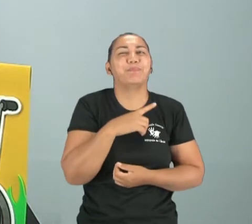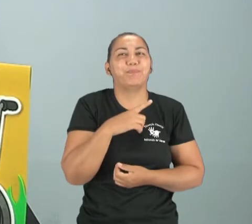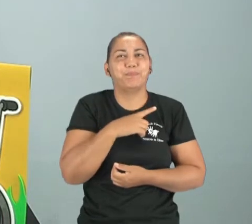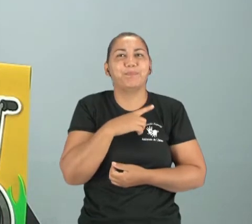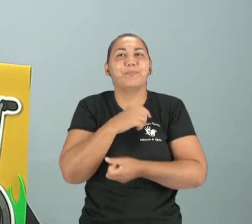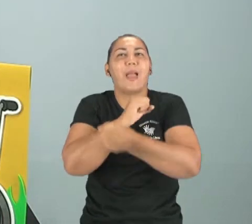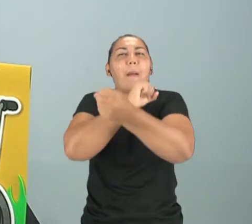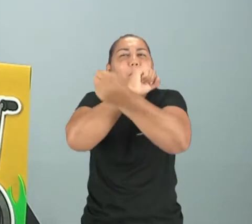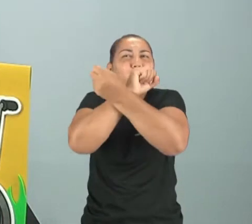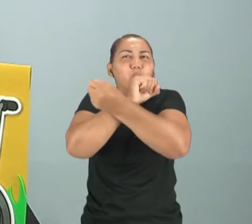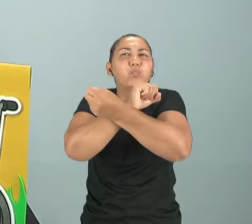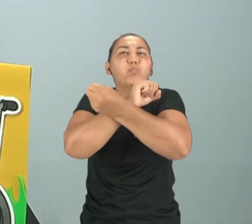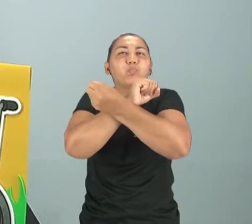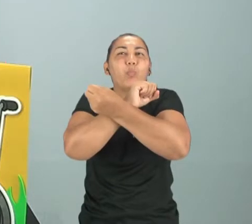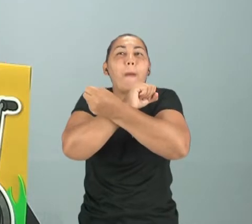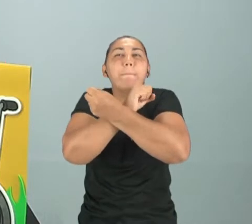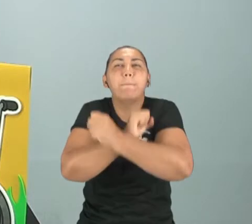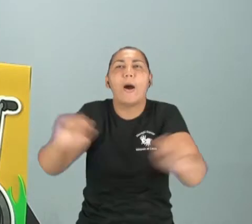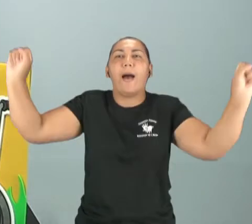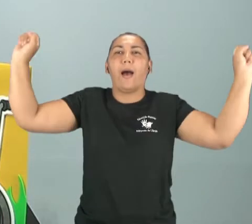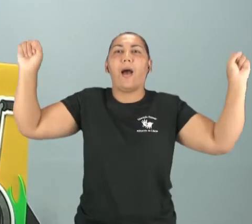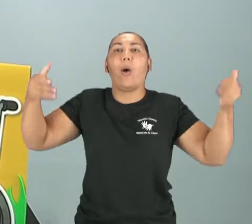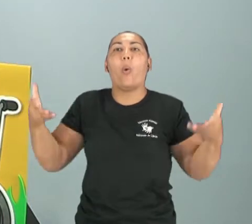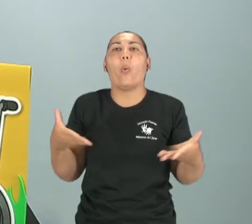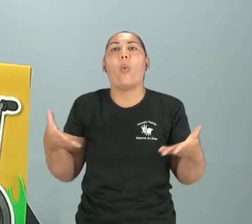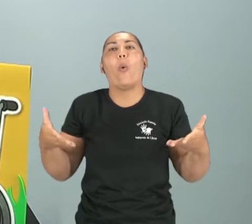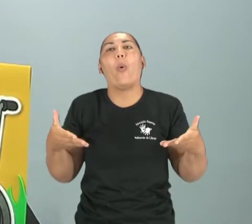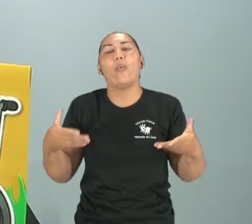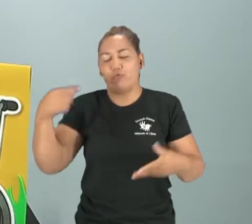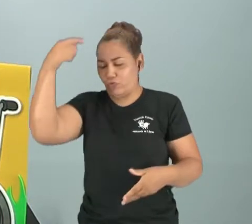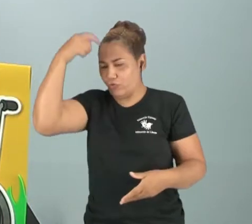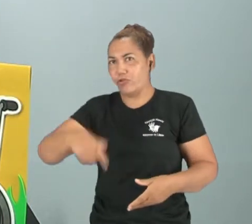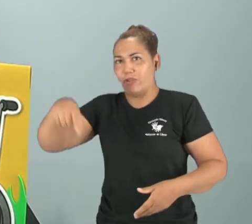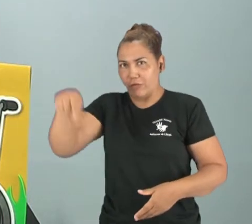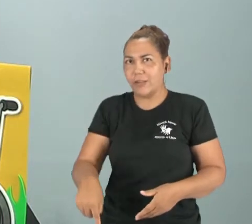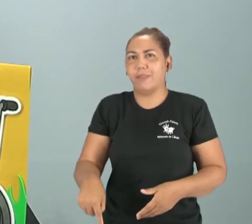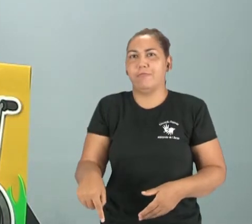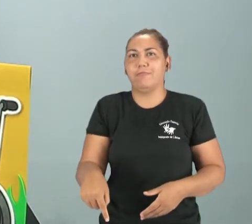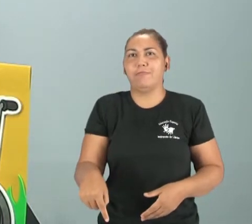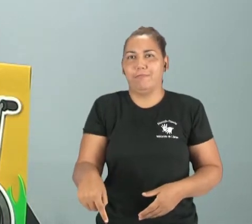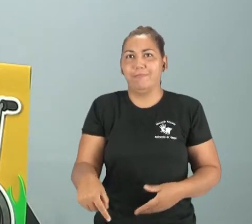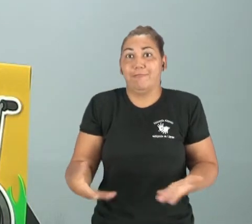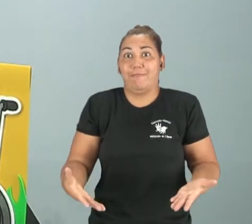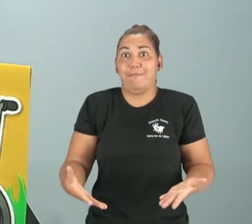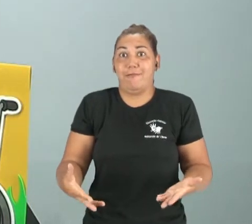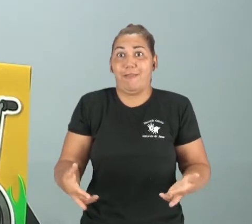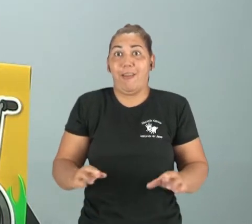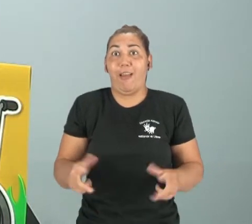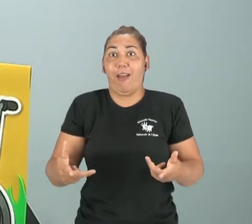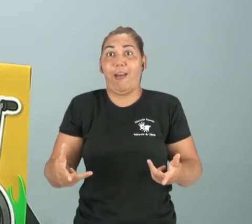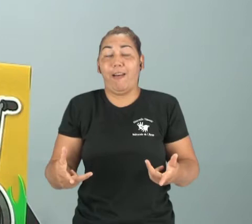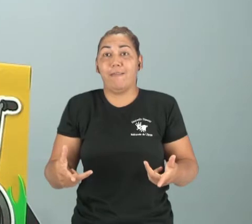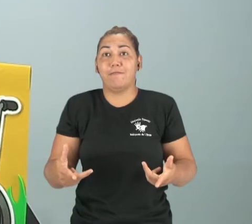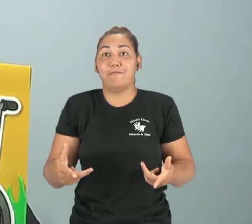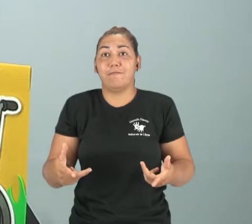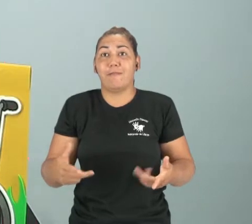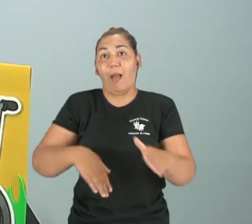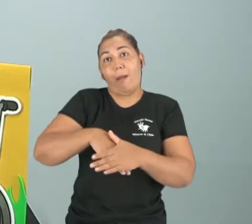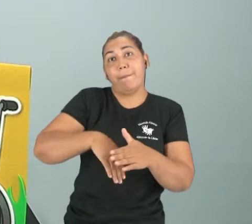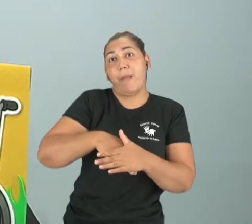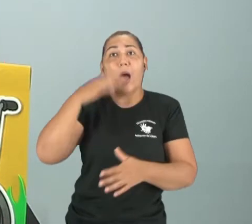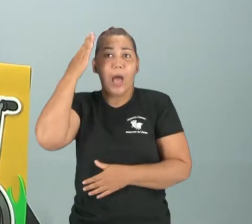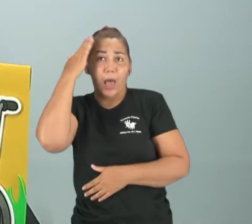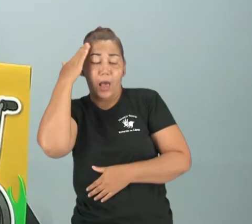escravidão. Mas hoje não. Hoje eu estou aqui. Você vê diferença em mim? Você viu? Eu sei futebol,